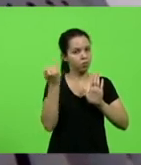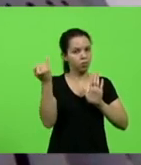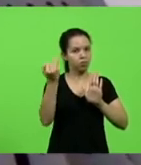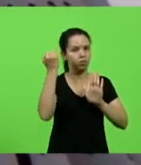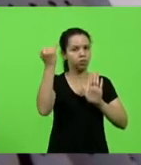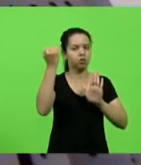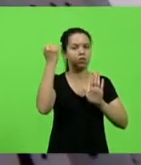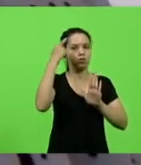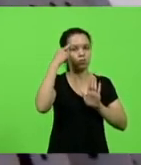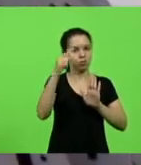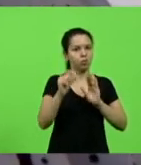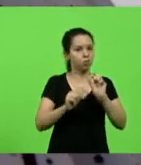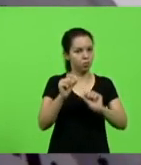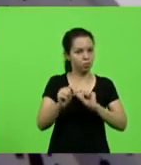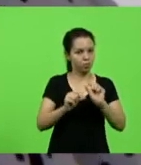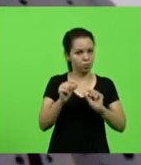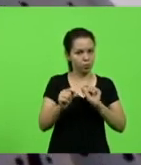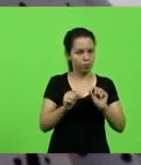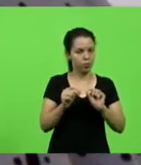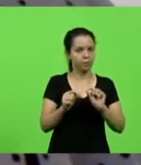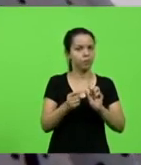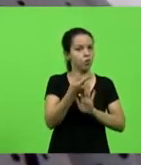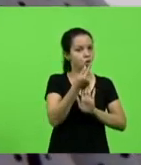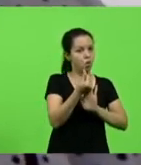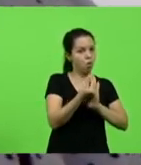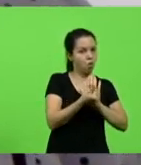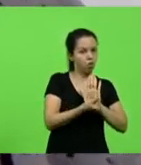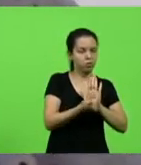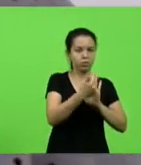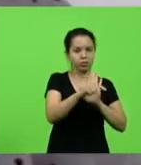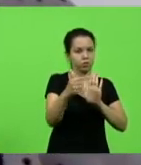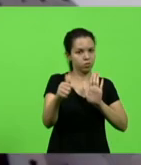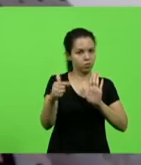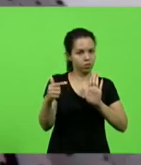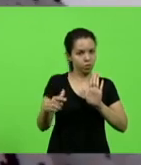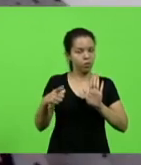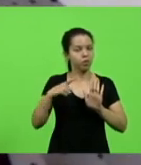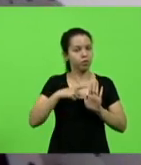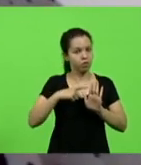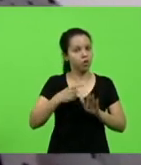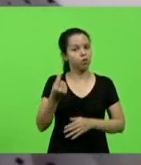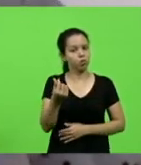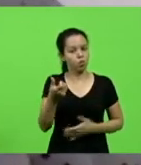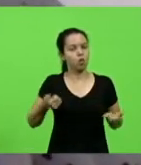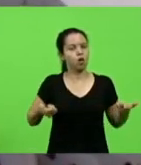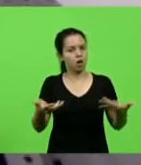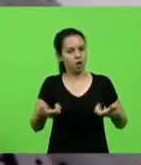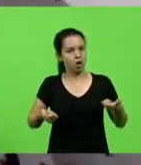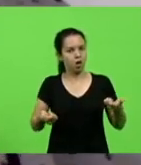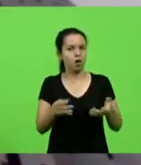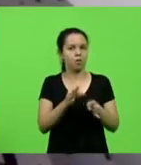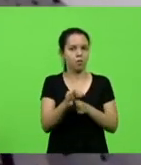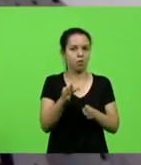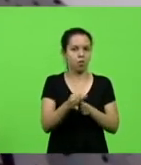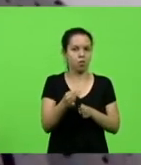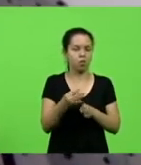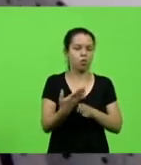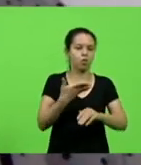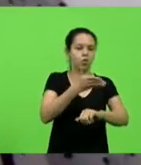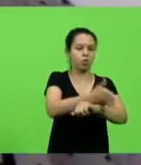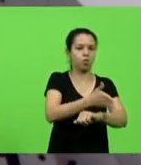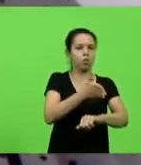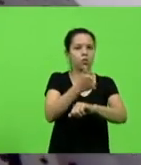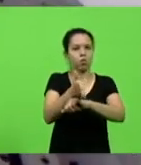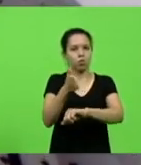observar que não tem orçamento para isso, tem um custo para o Conselho Tutelar se deslocar, tem um custo para o